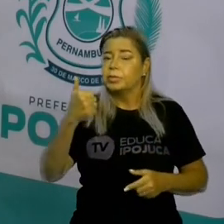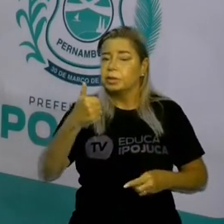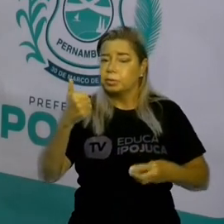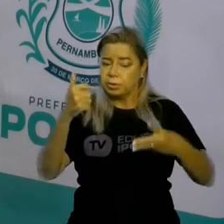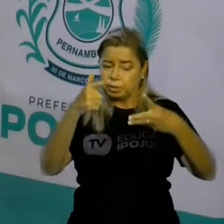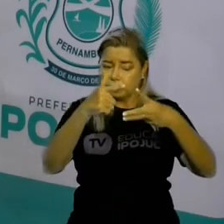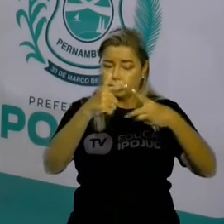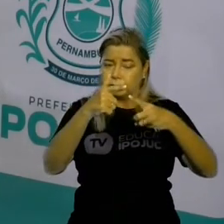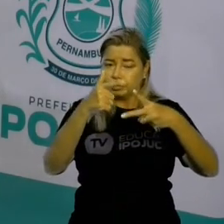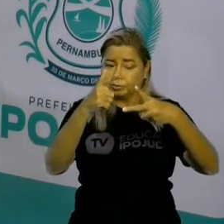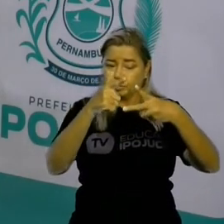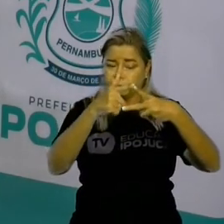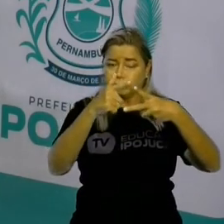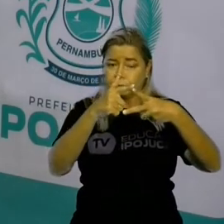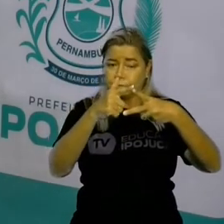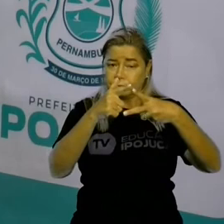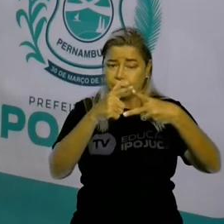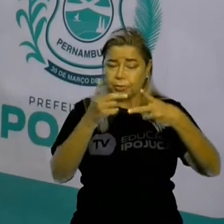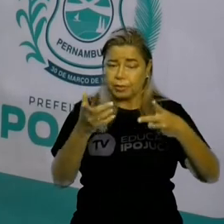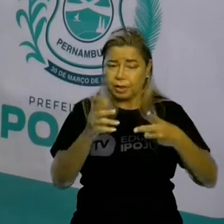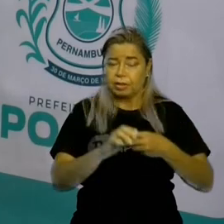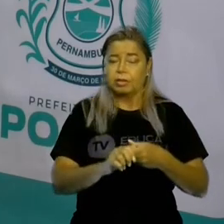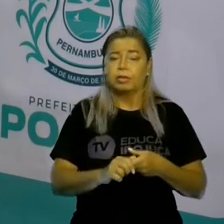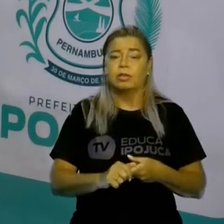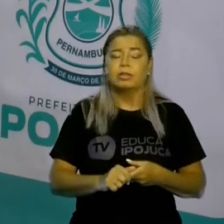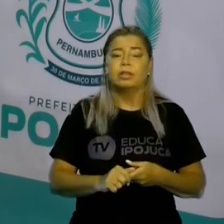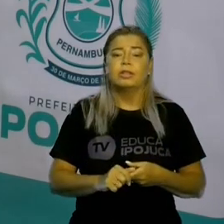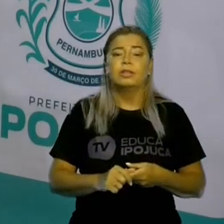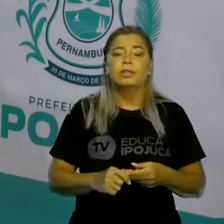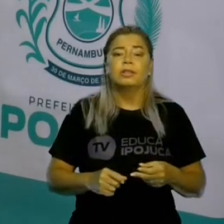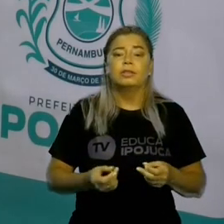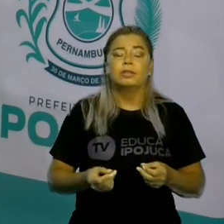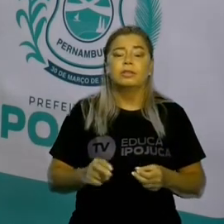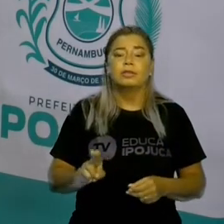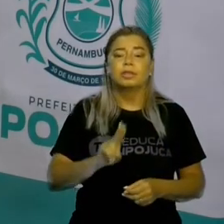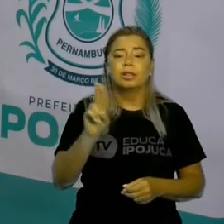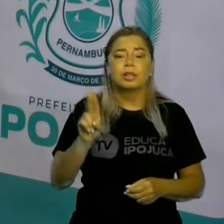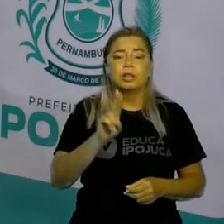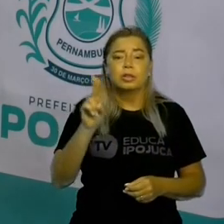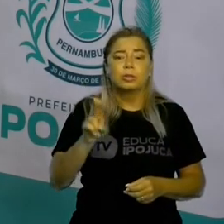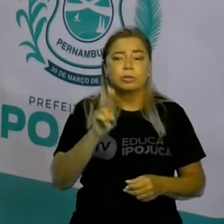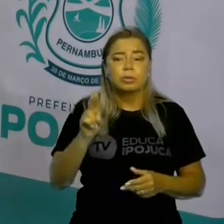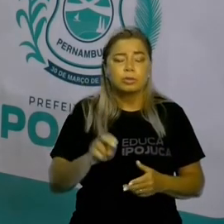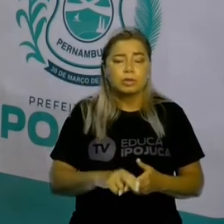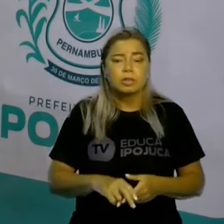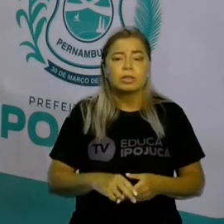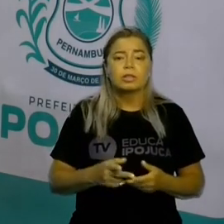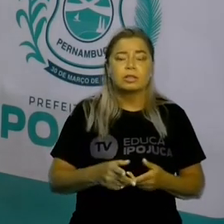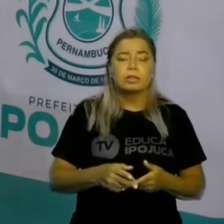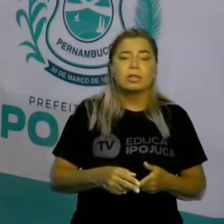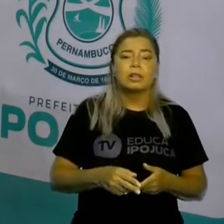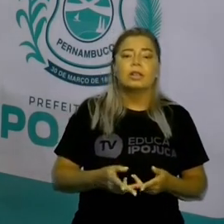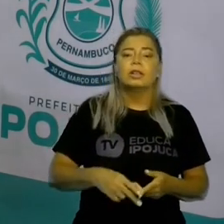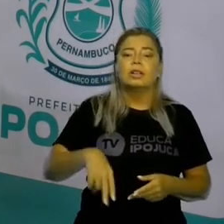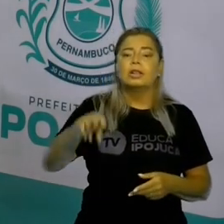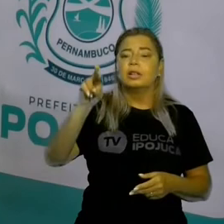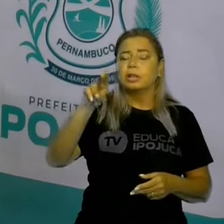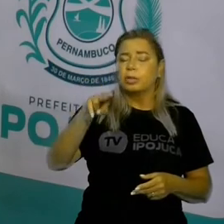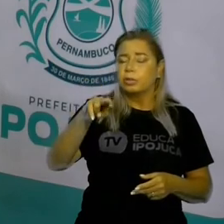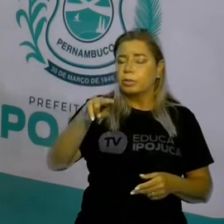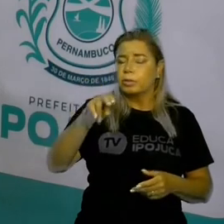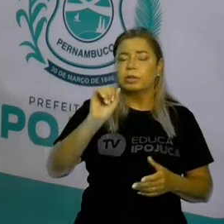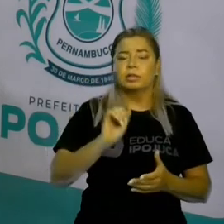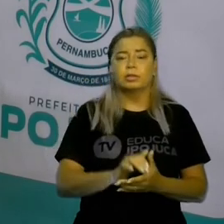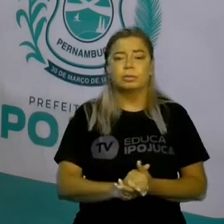né? A gente vai usar uma propriedade da igualdade, tá certo? Quem é que me diz a propriedade da